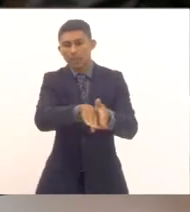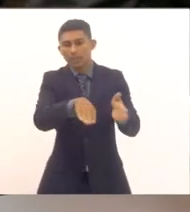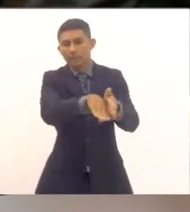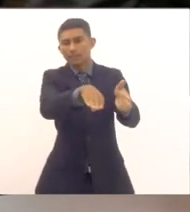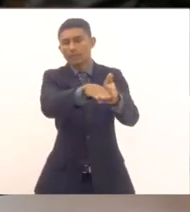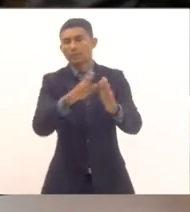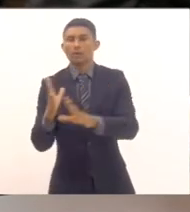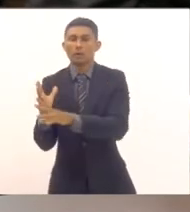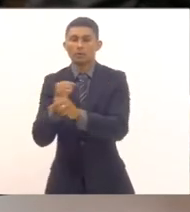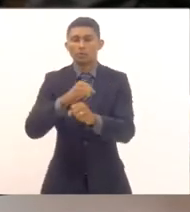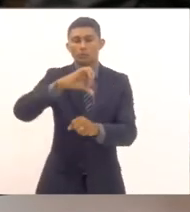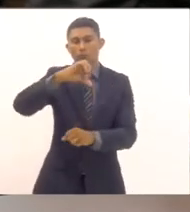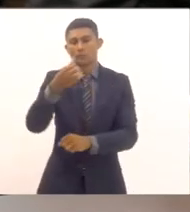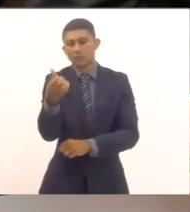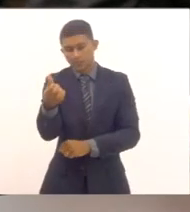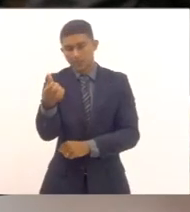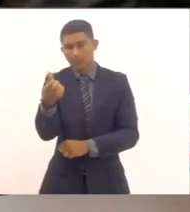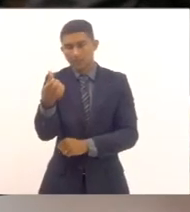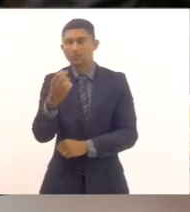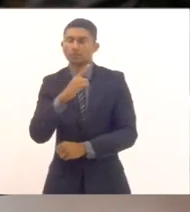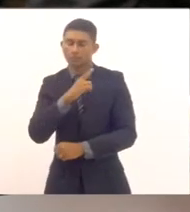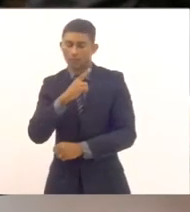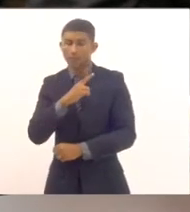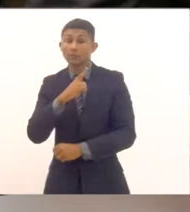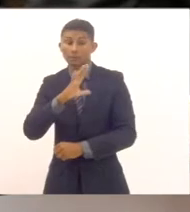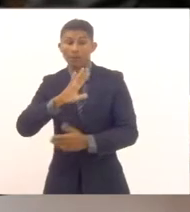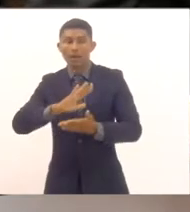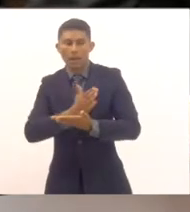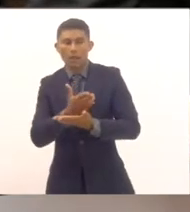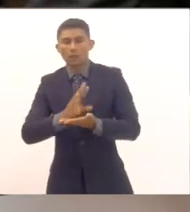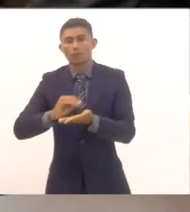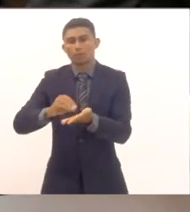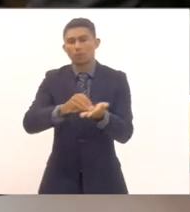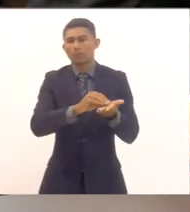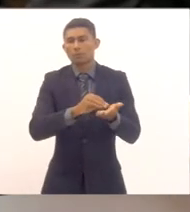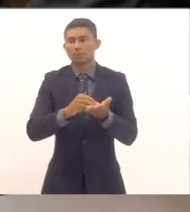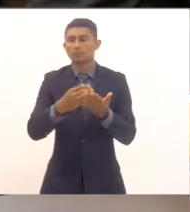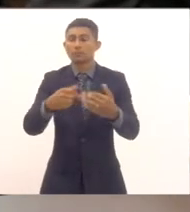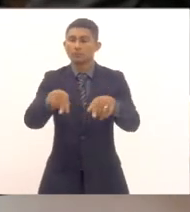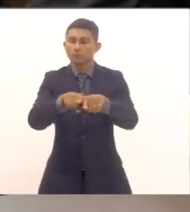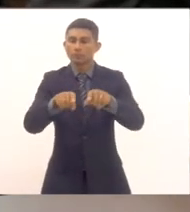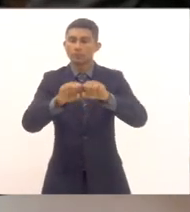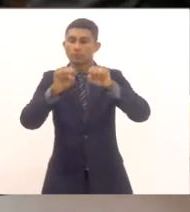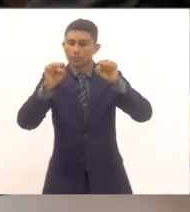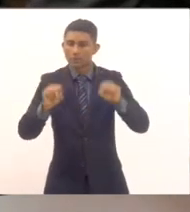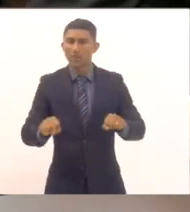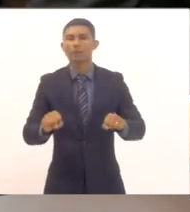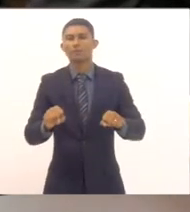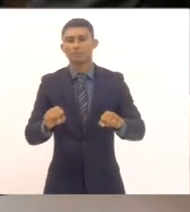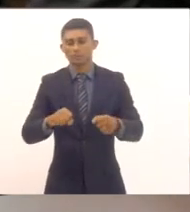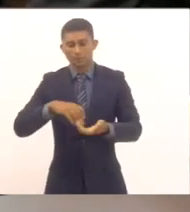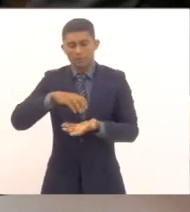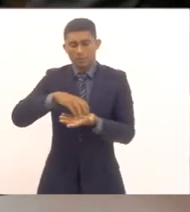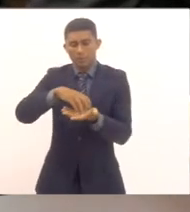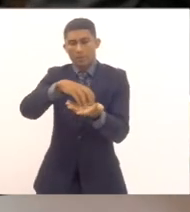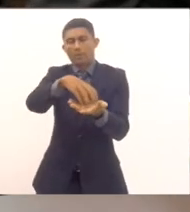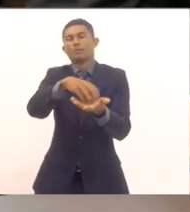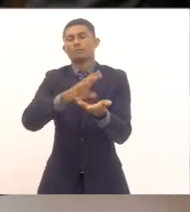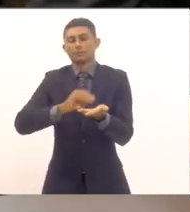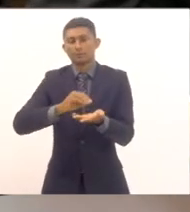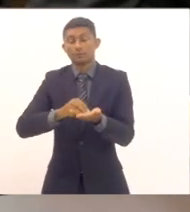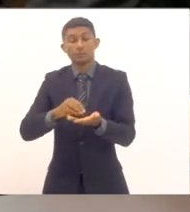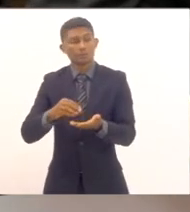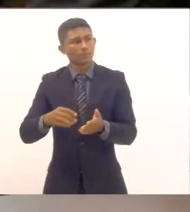estações não temos nas demais está faltando algumas e nos sistemas de monitoramento de subestação mas o que mais precisamos